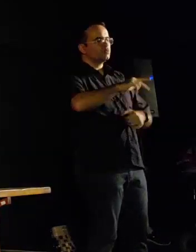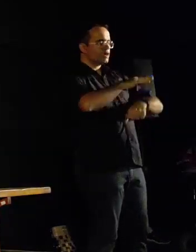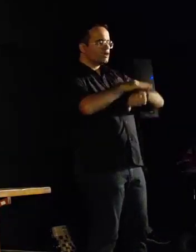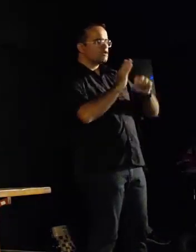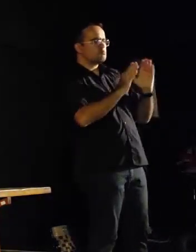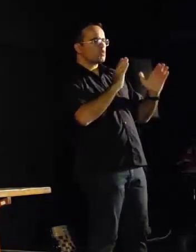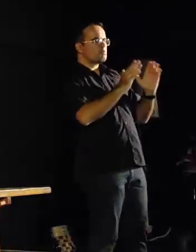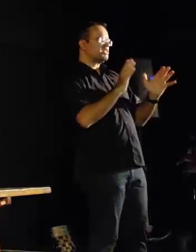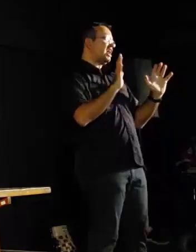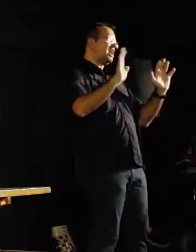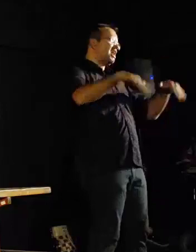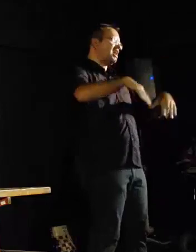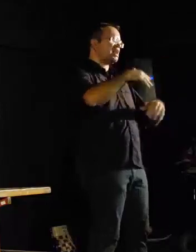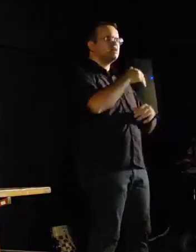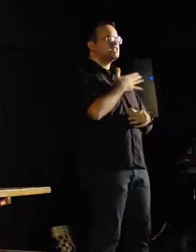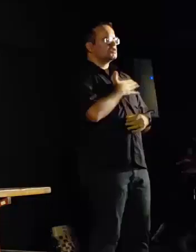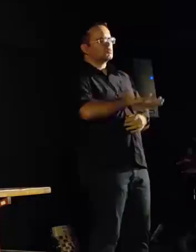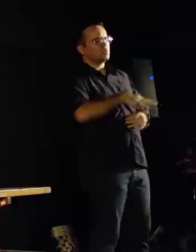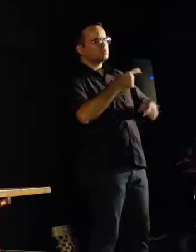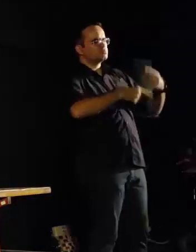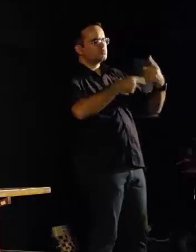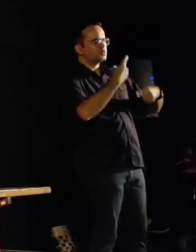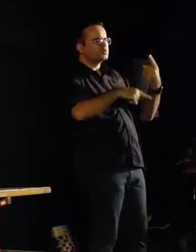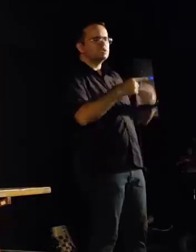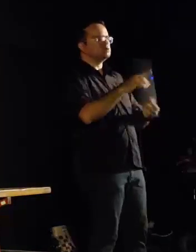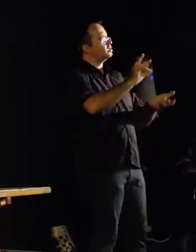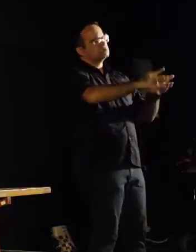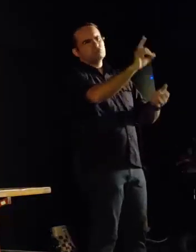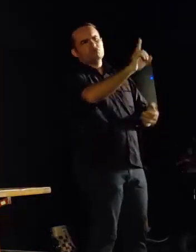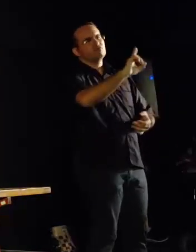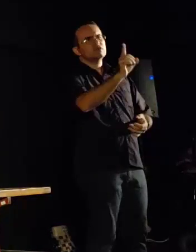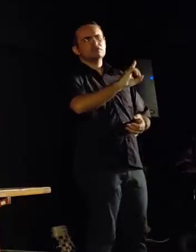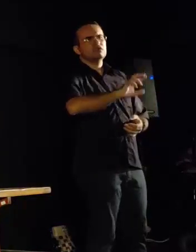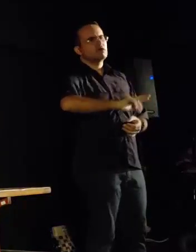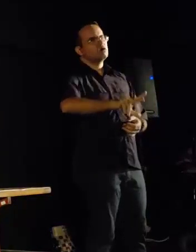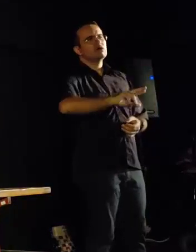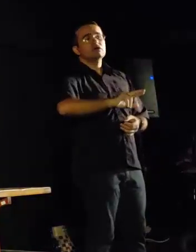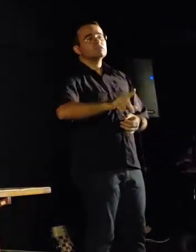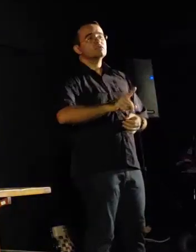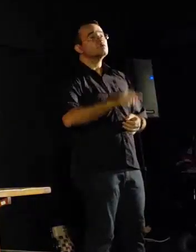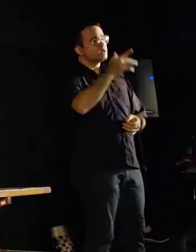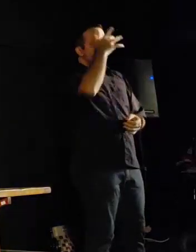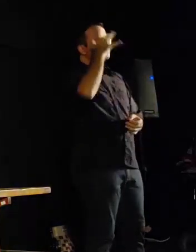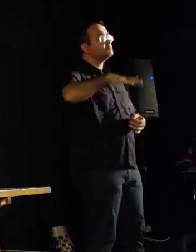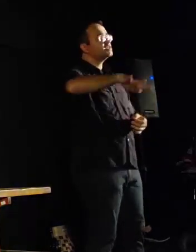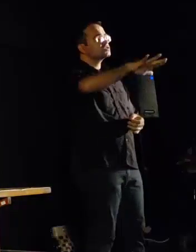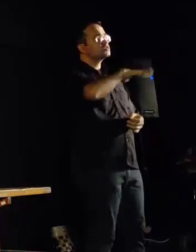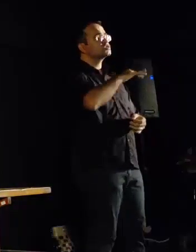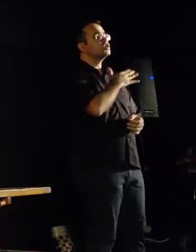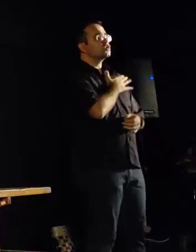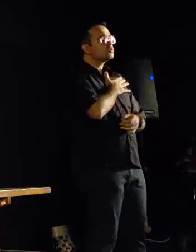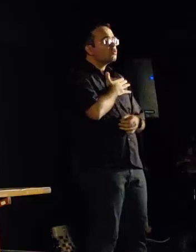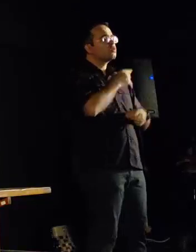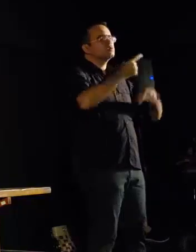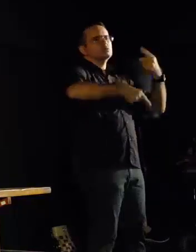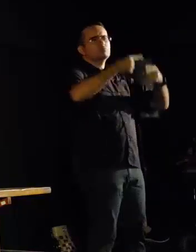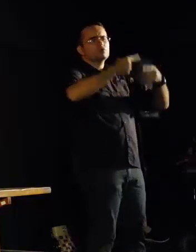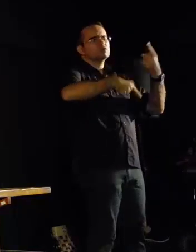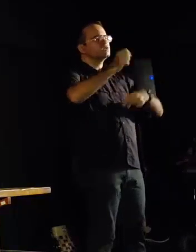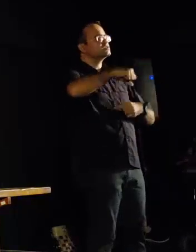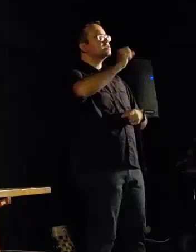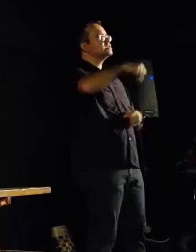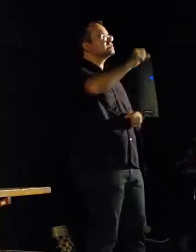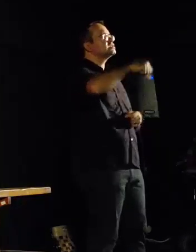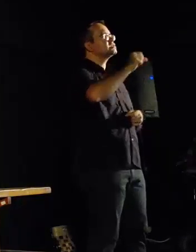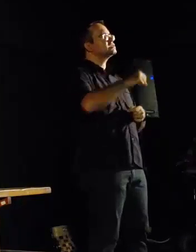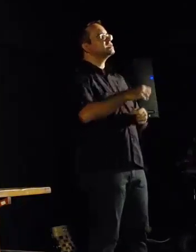política. Essa ideia de que as pessoas não querem saber de política, isso não é uma verdade. Elas querem falar sobre política, e a política insiste, tanto é que